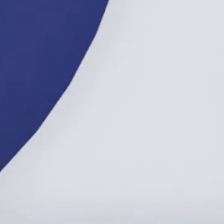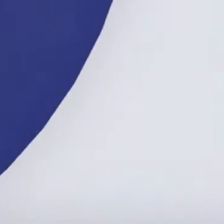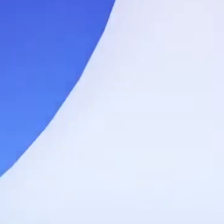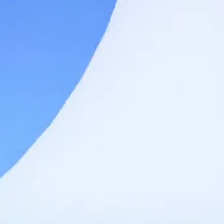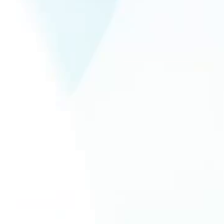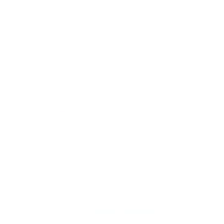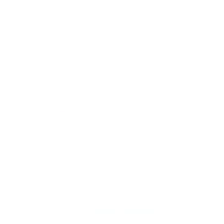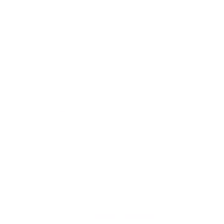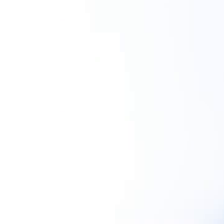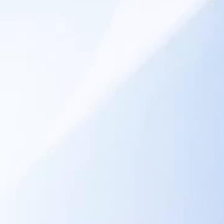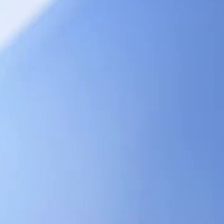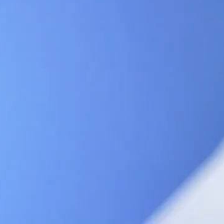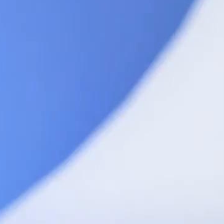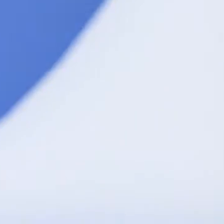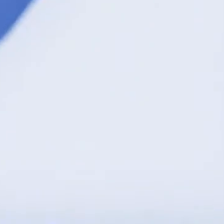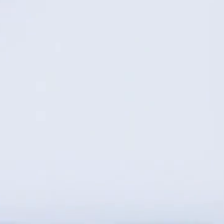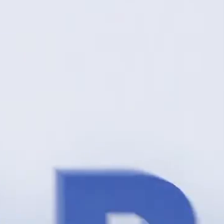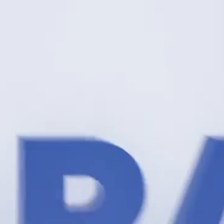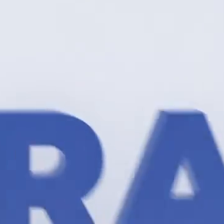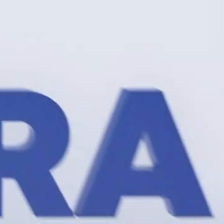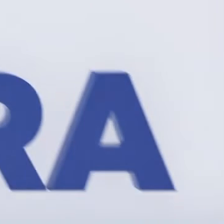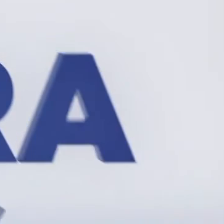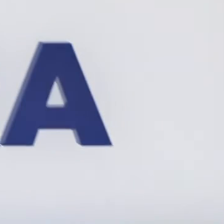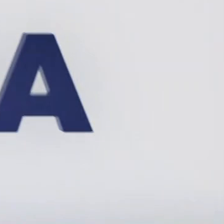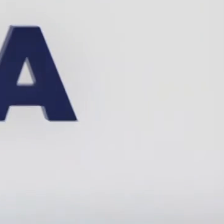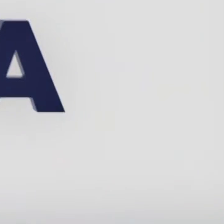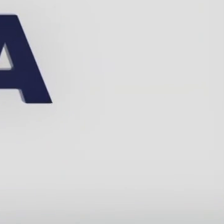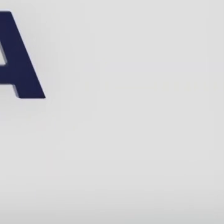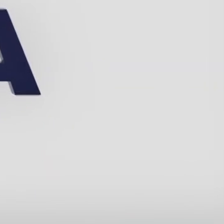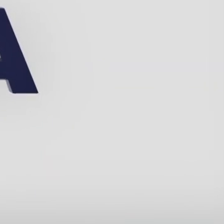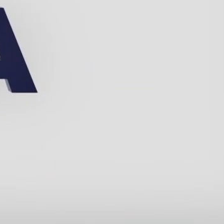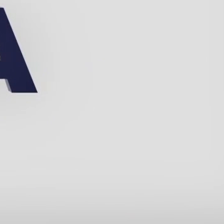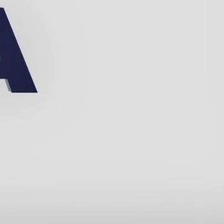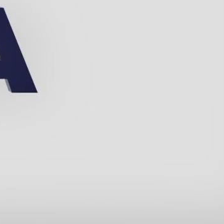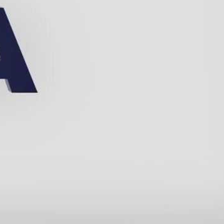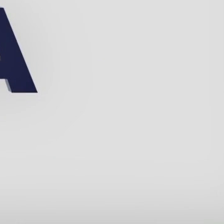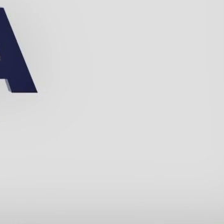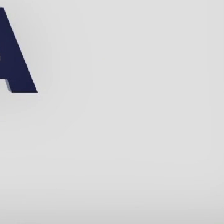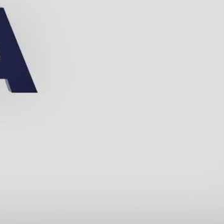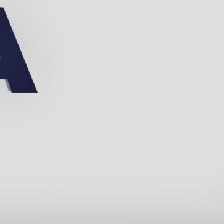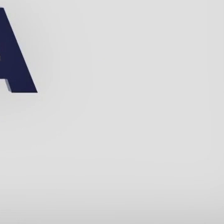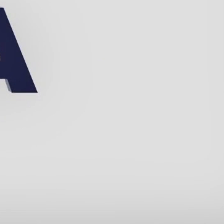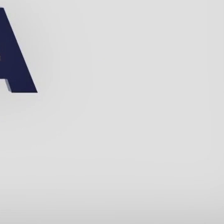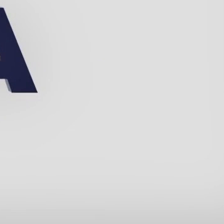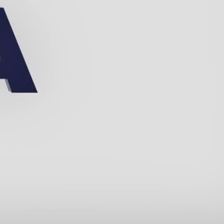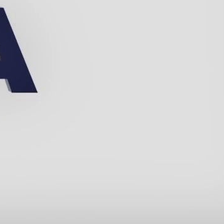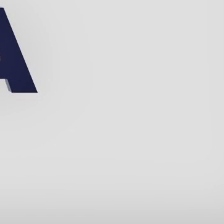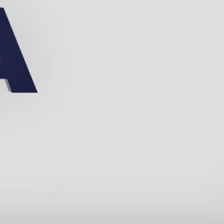TV Câmara, Campinas.